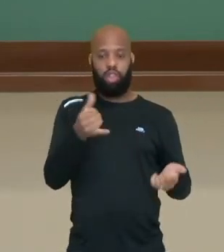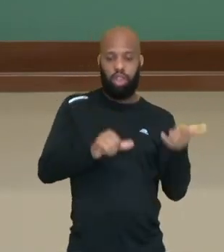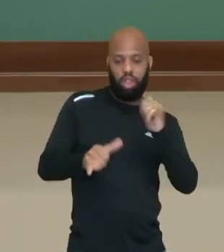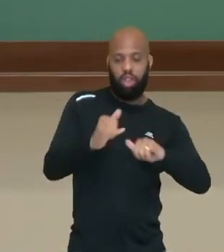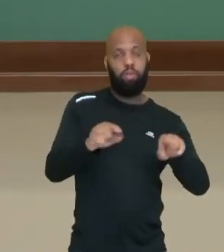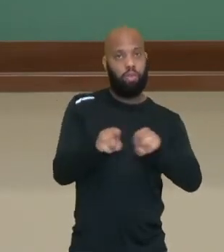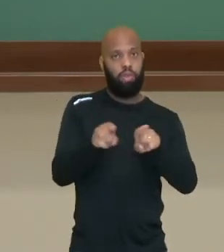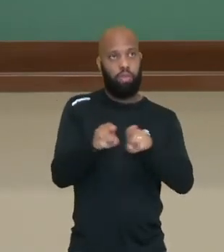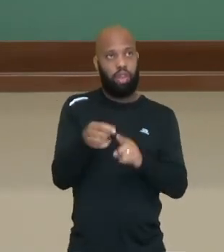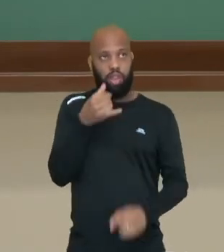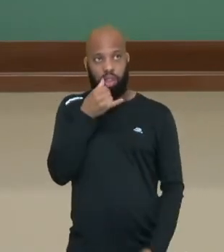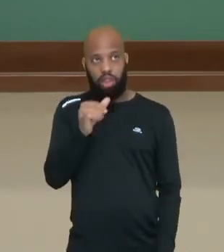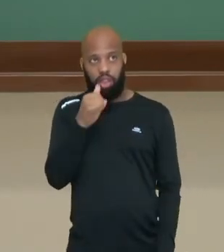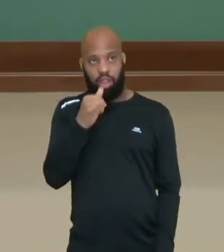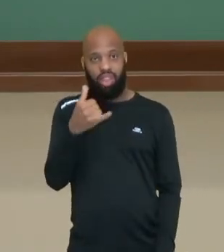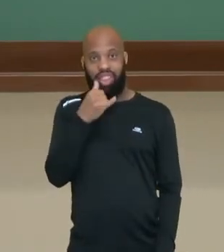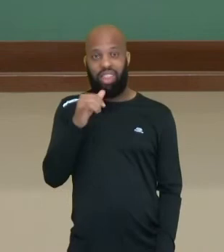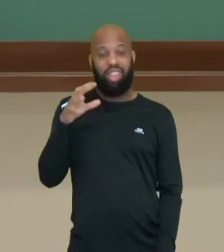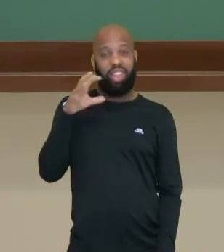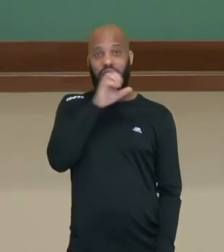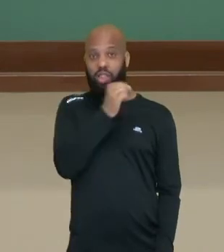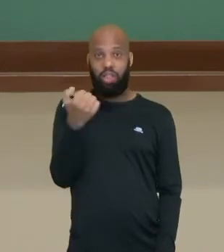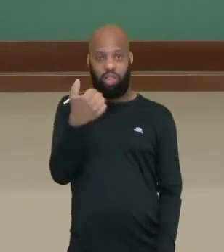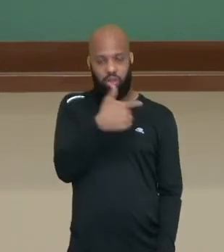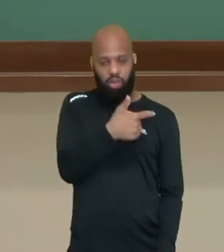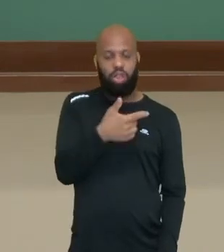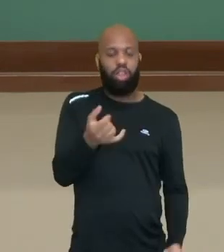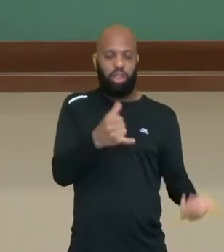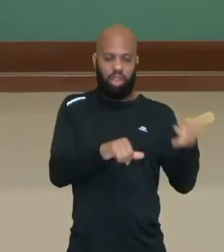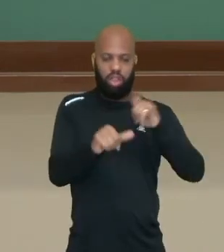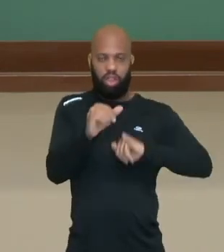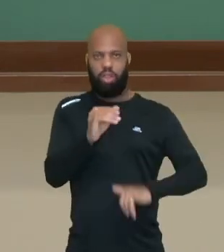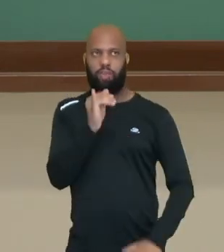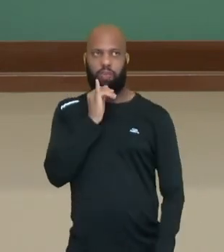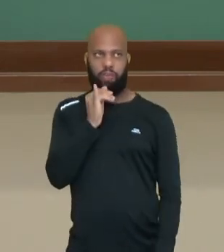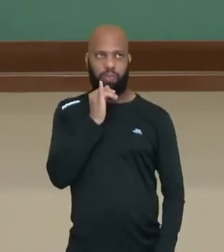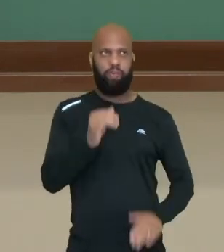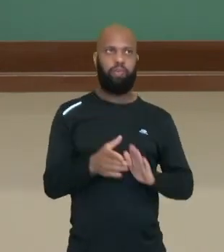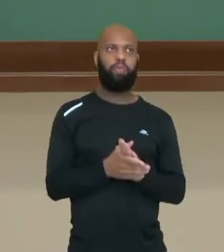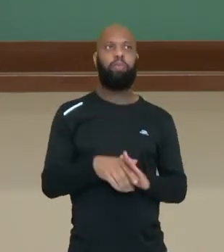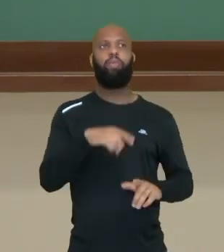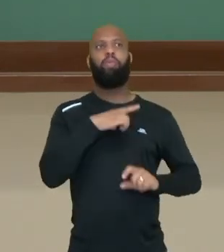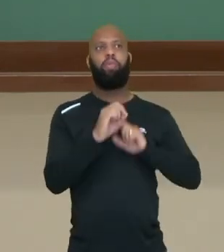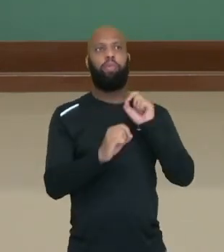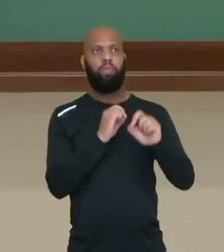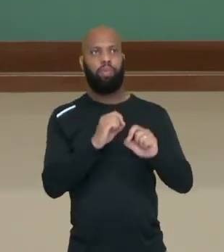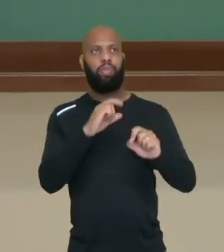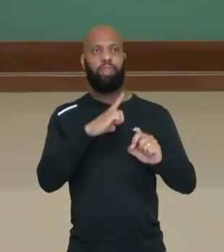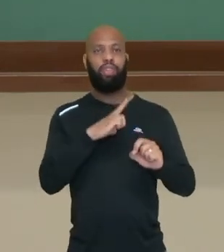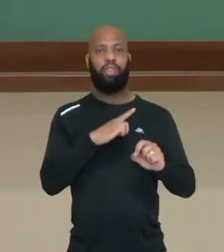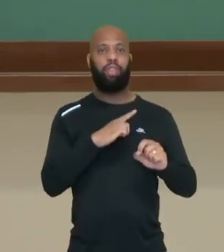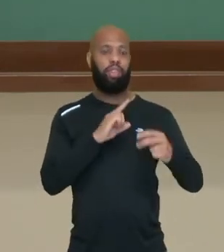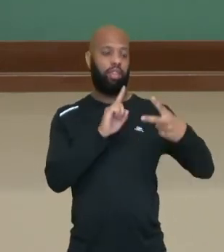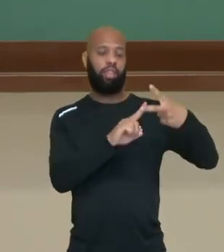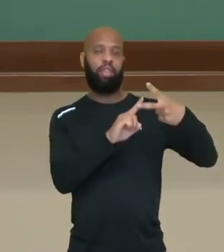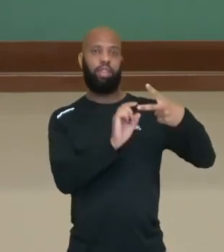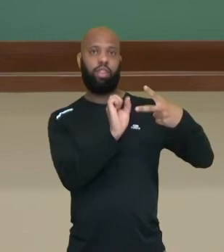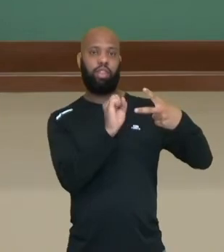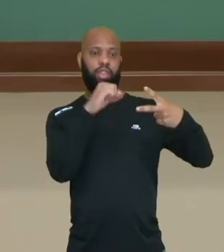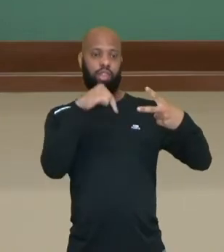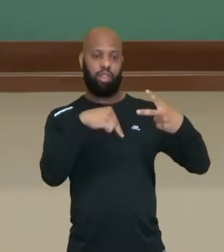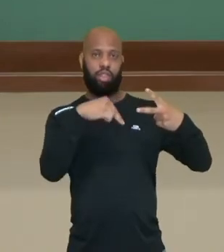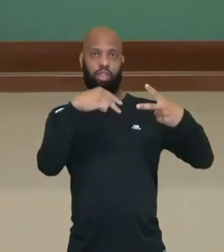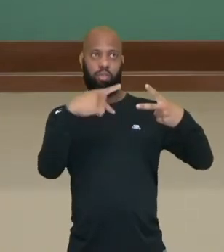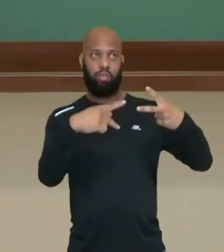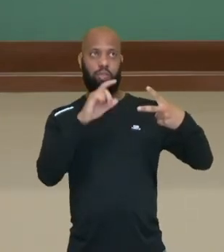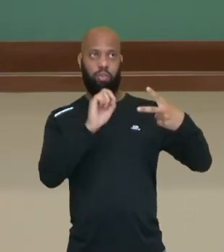ou elétricas. As elétricas são mais rápidas do que as químicas, por exemplo, né? E esse sistema nervoso